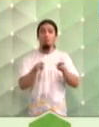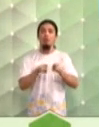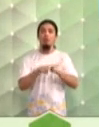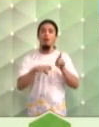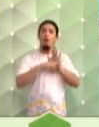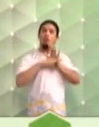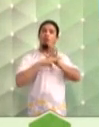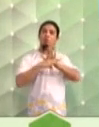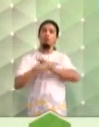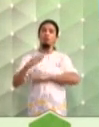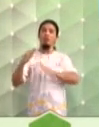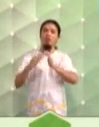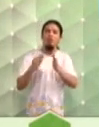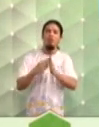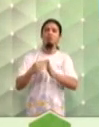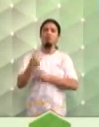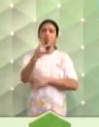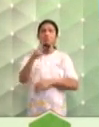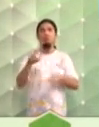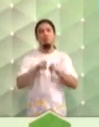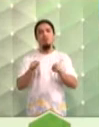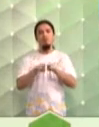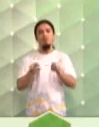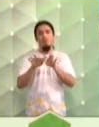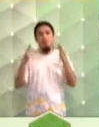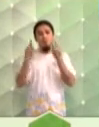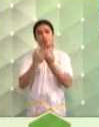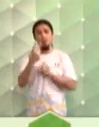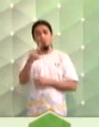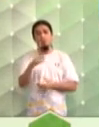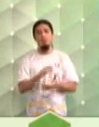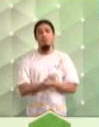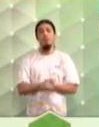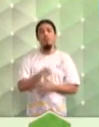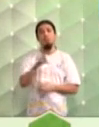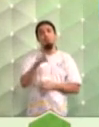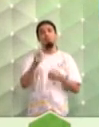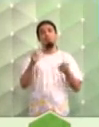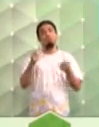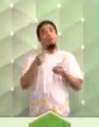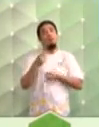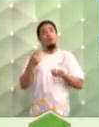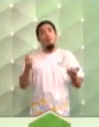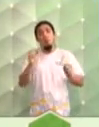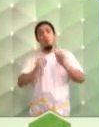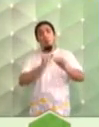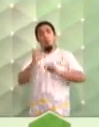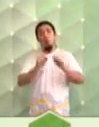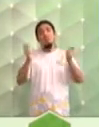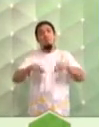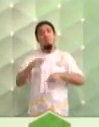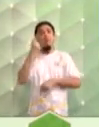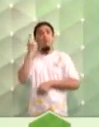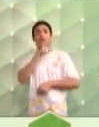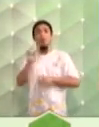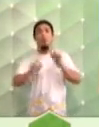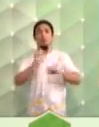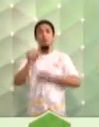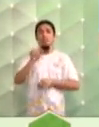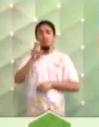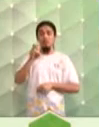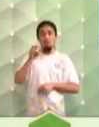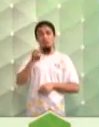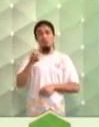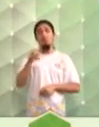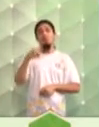lar, na sua família. Enfim, você só corre um risco de participar da campanha, é de ganhar um cheque de 5 mil, de 10 mil, de 20, enfim.